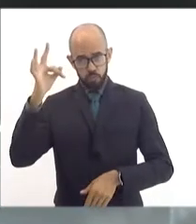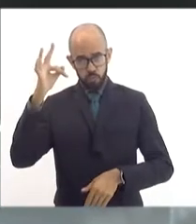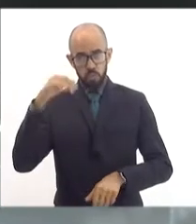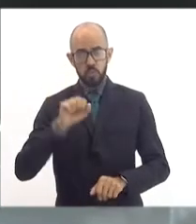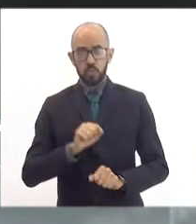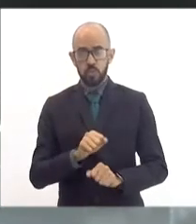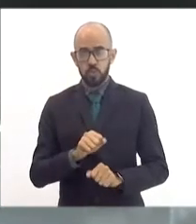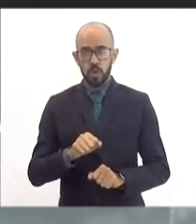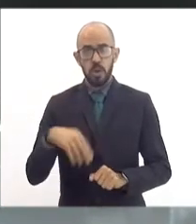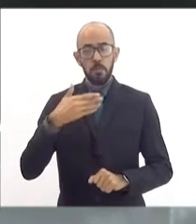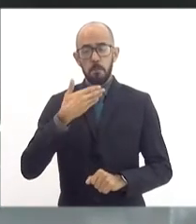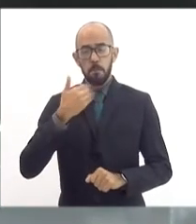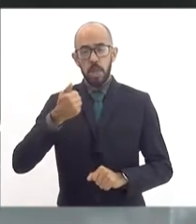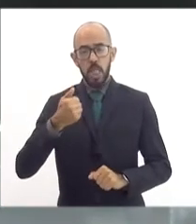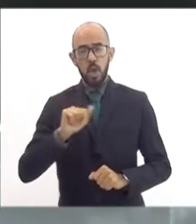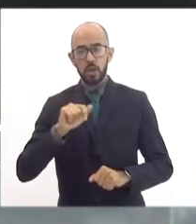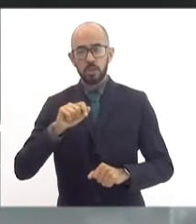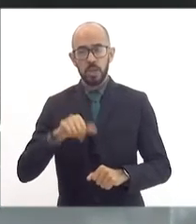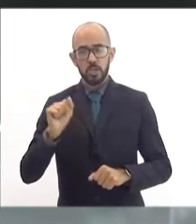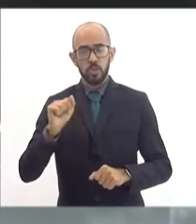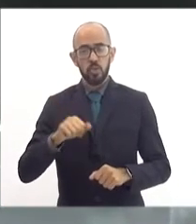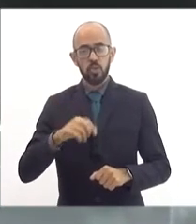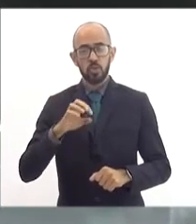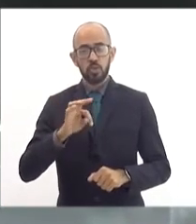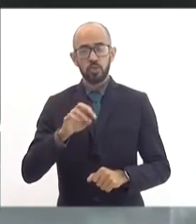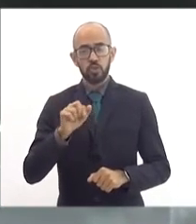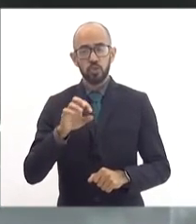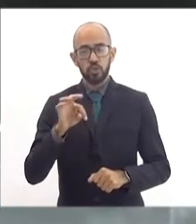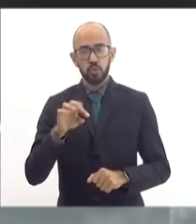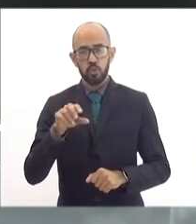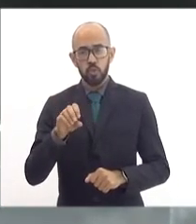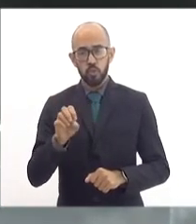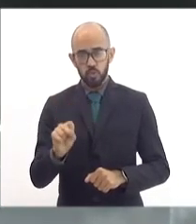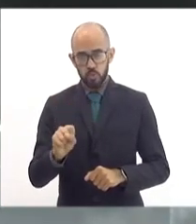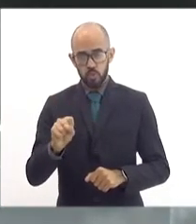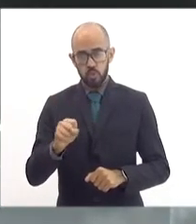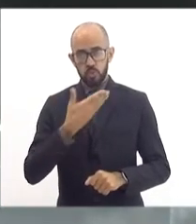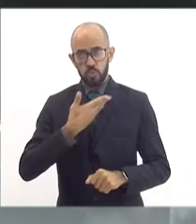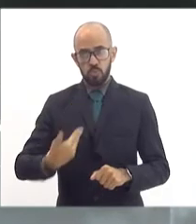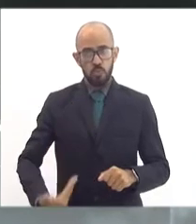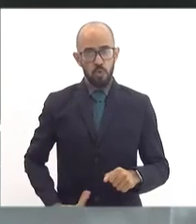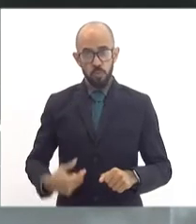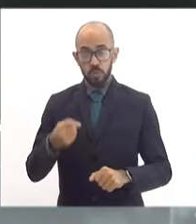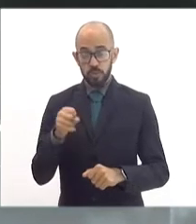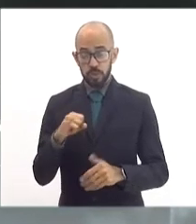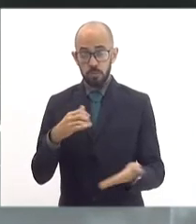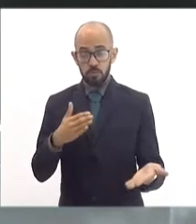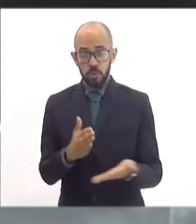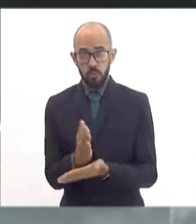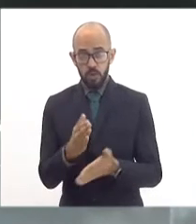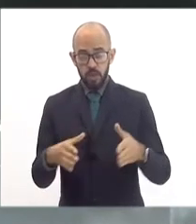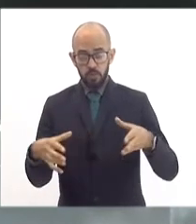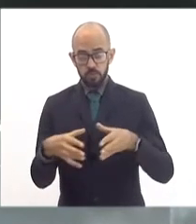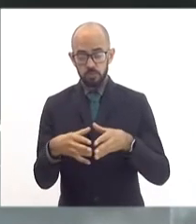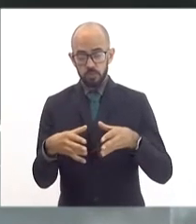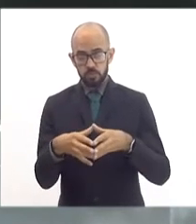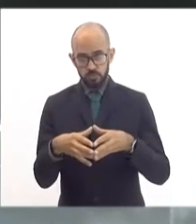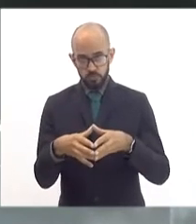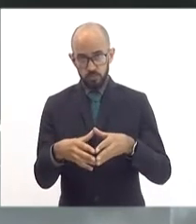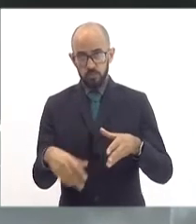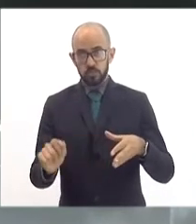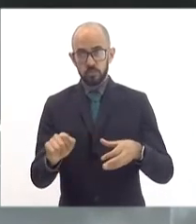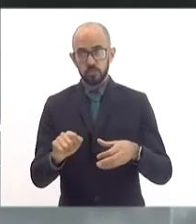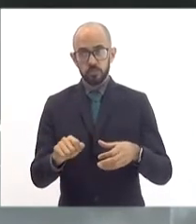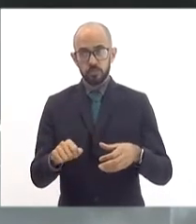preferencialmente títulos públicos, desde que aprovado por colegiado técnico específico a